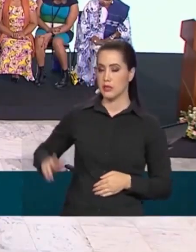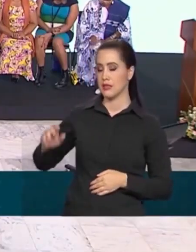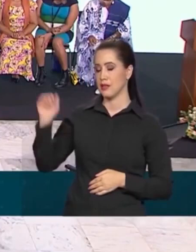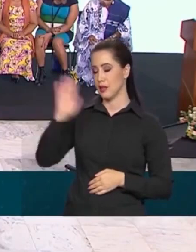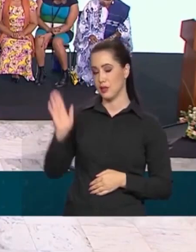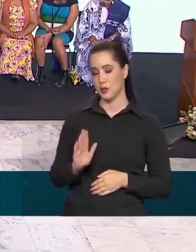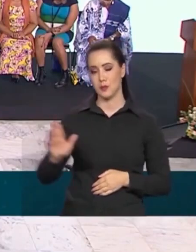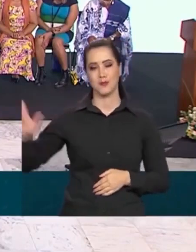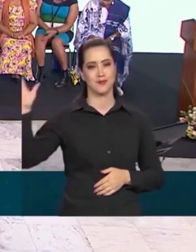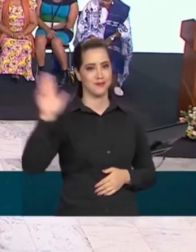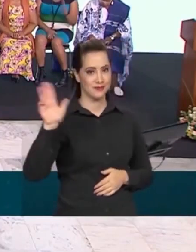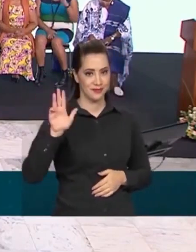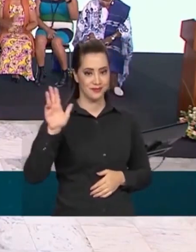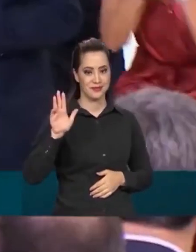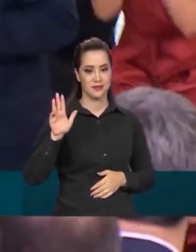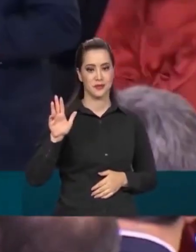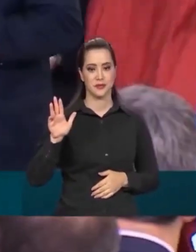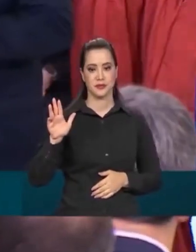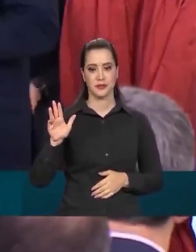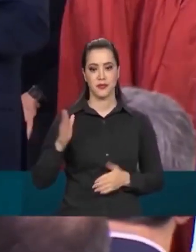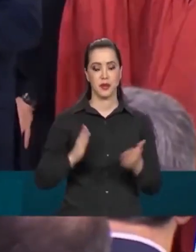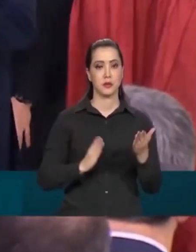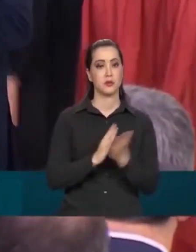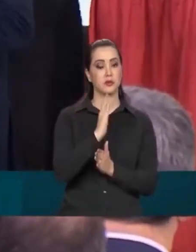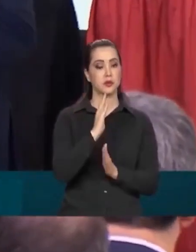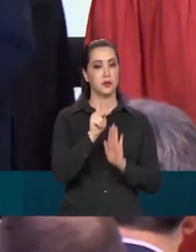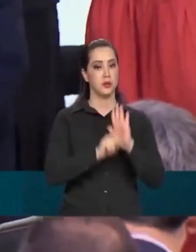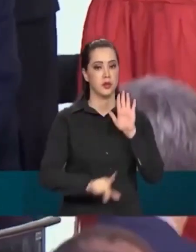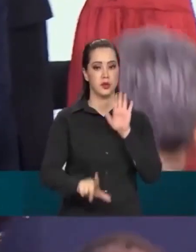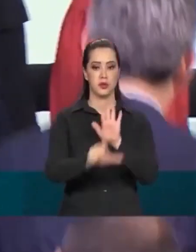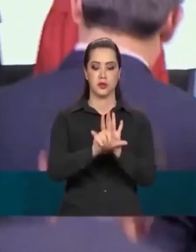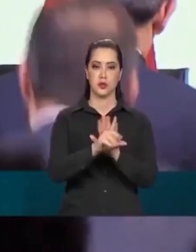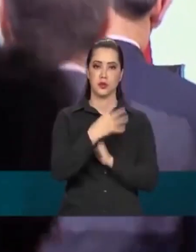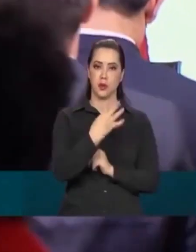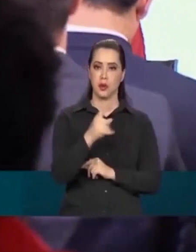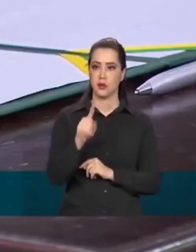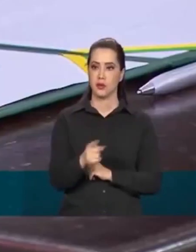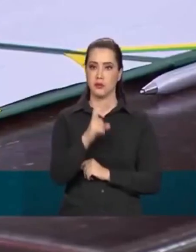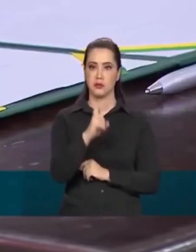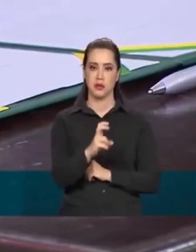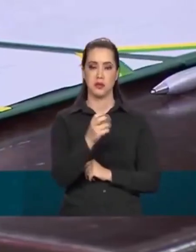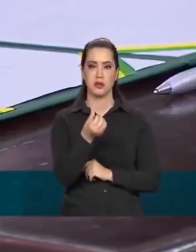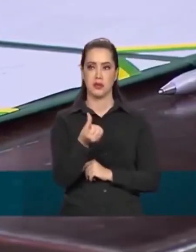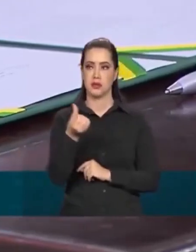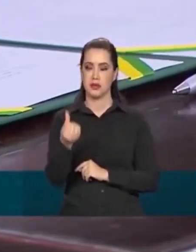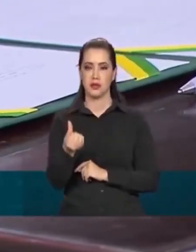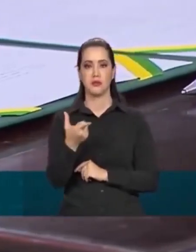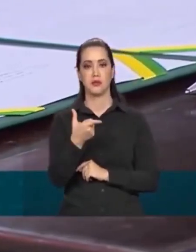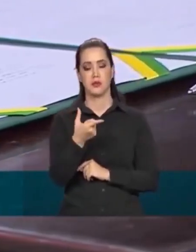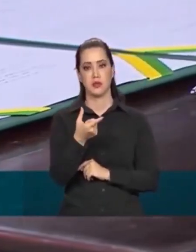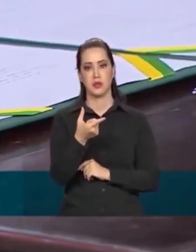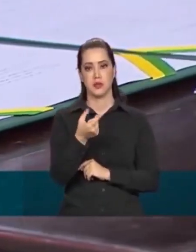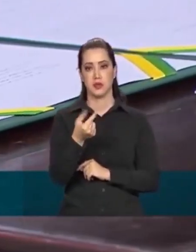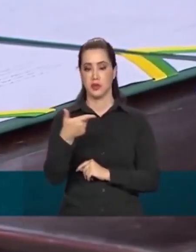da república Luiz Inácio Lula da Silva sansanara o projeto de lei 4.566 de 2021